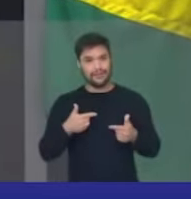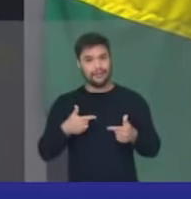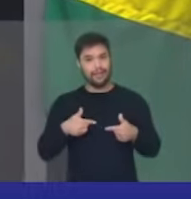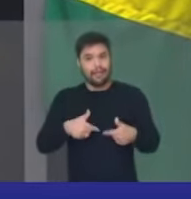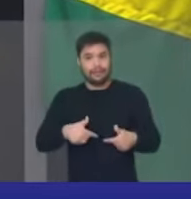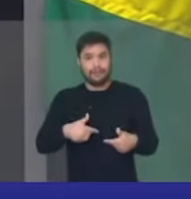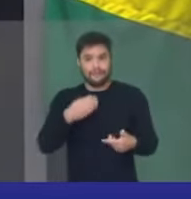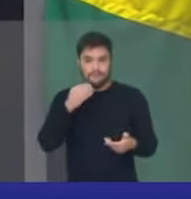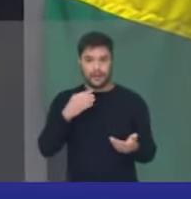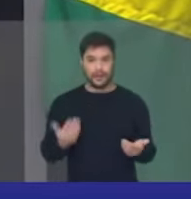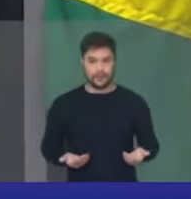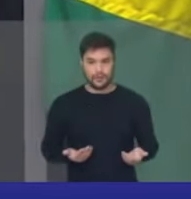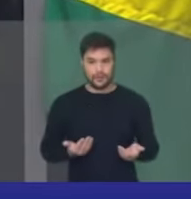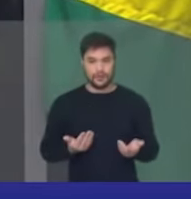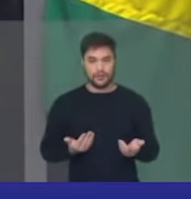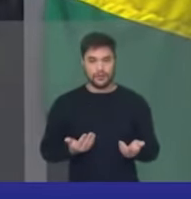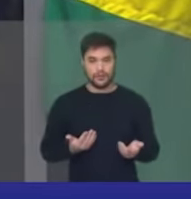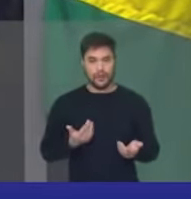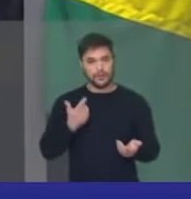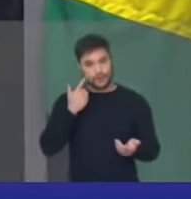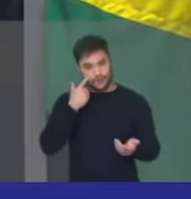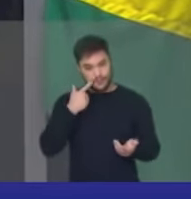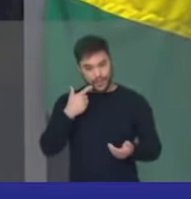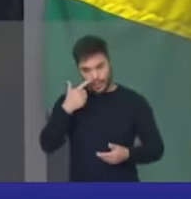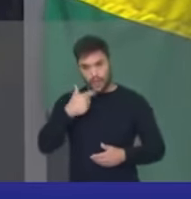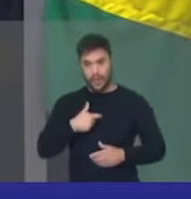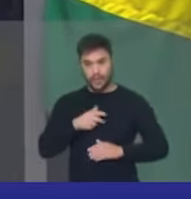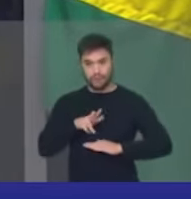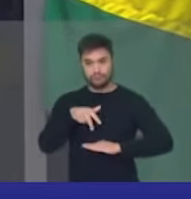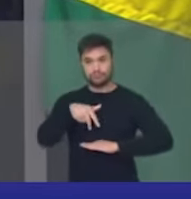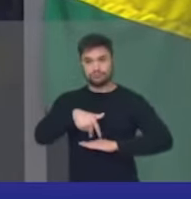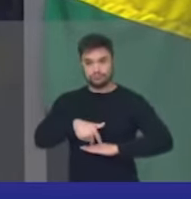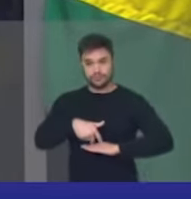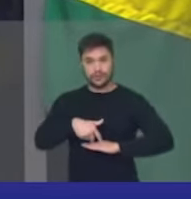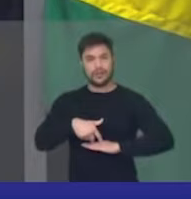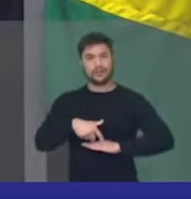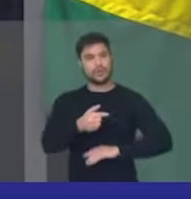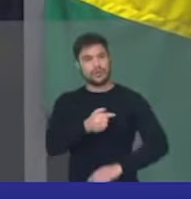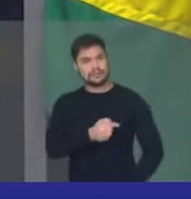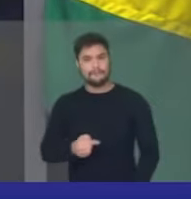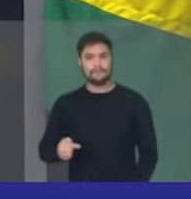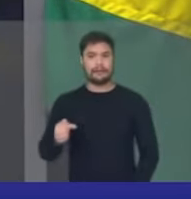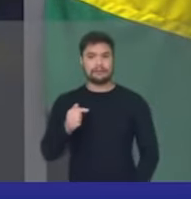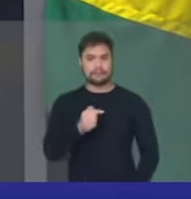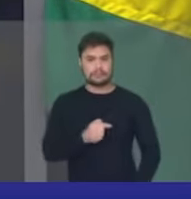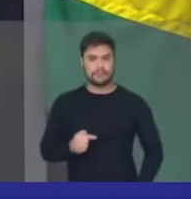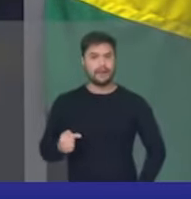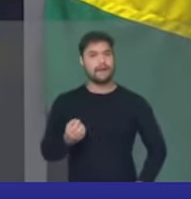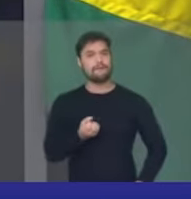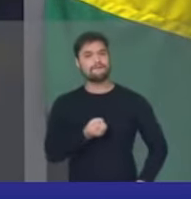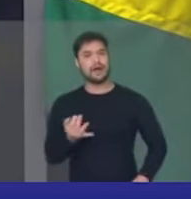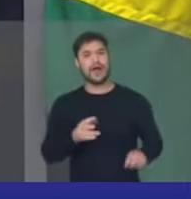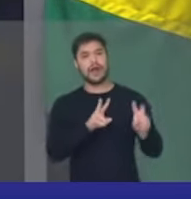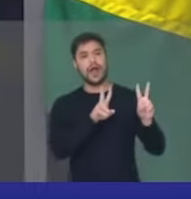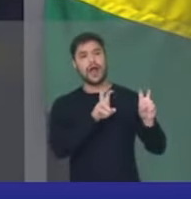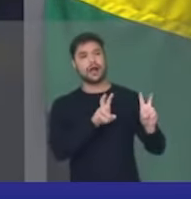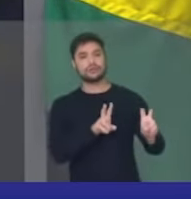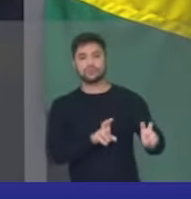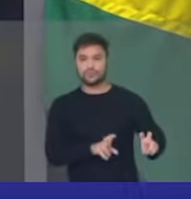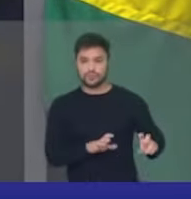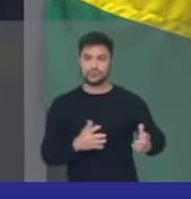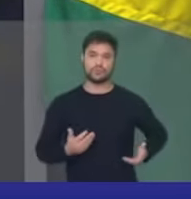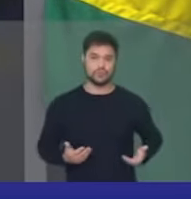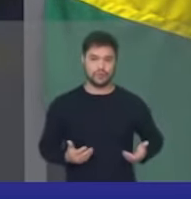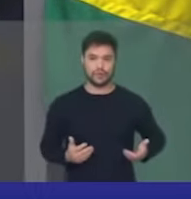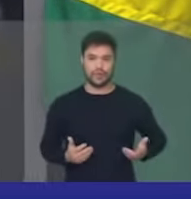impressionante que muit das vezes quando eu venho subir aqui nessa Tribuna toda semana são tantos assuntos né e